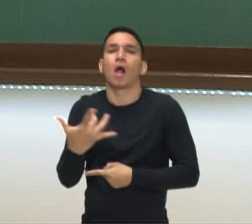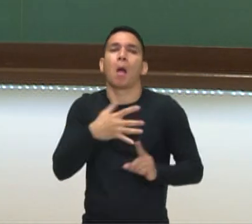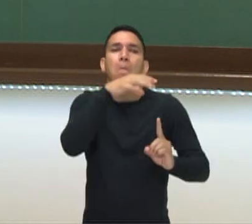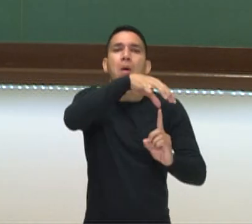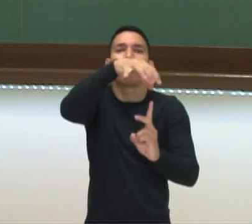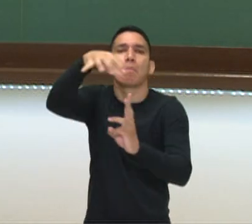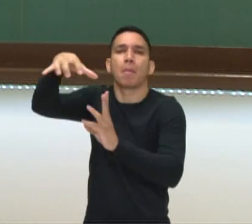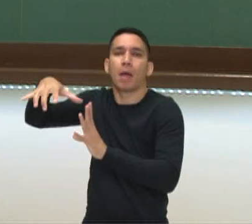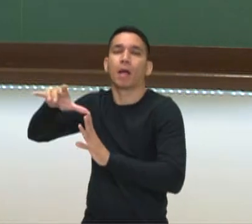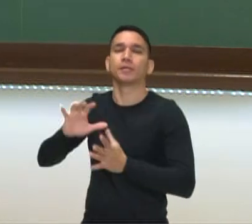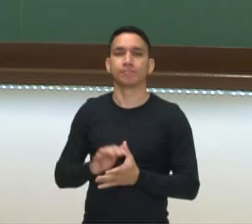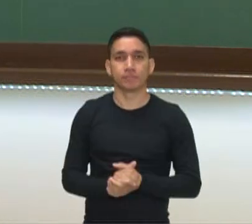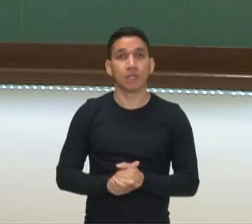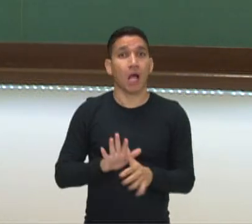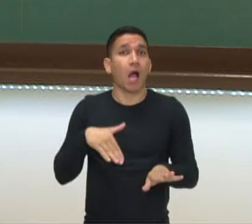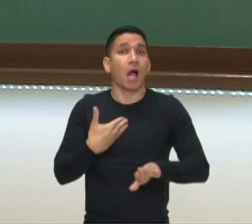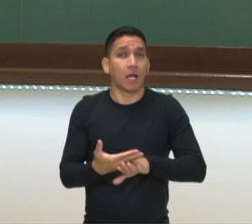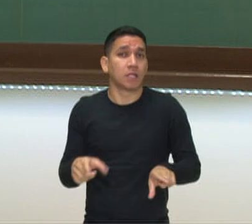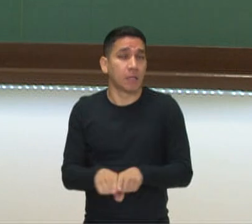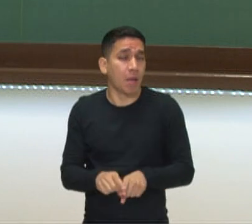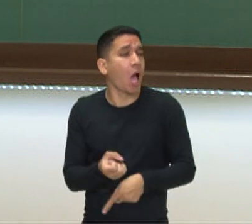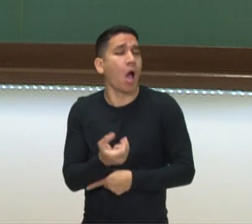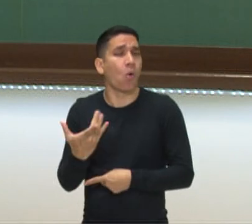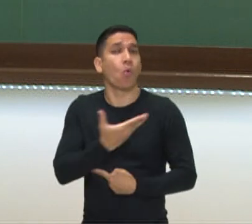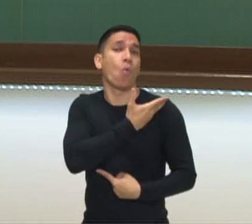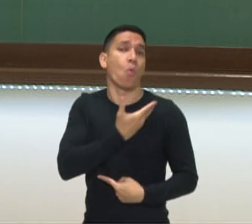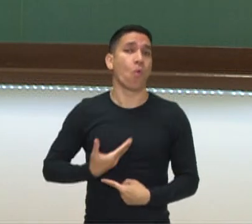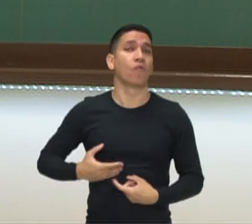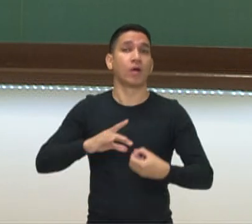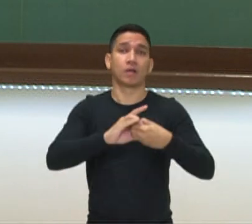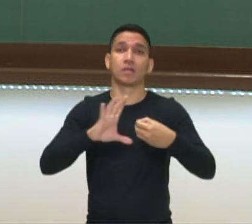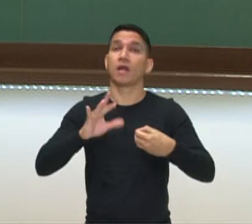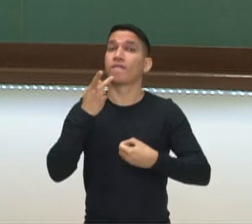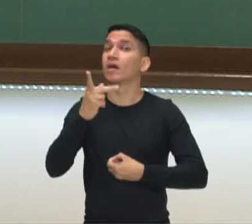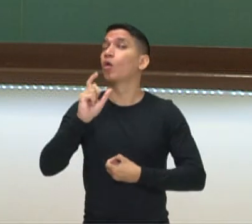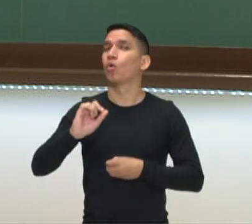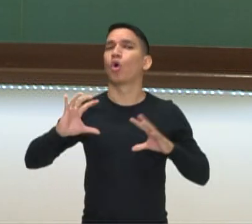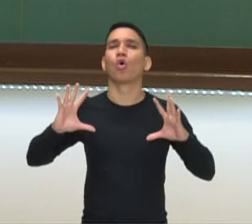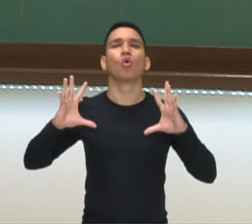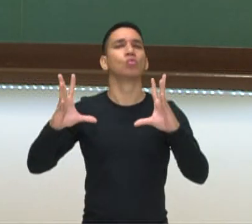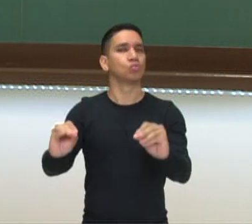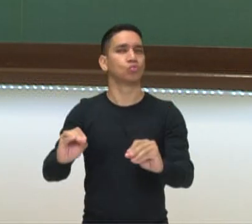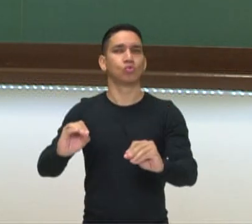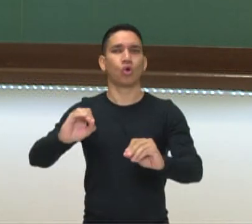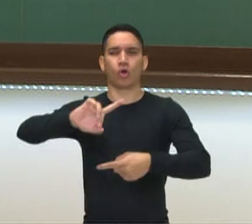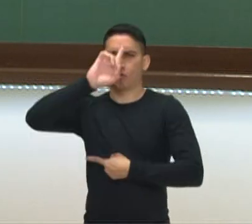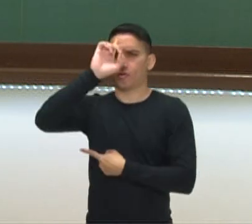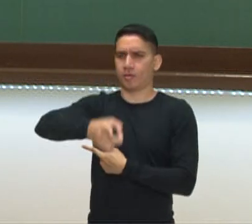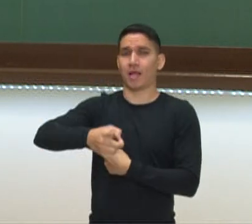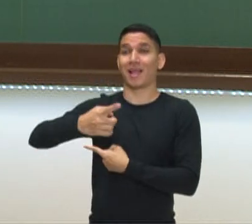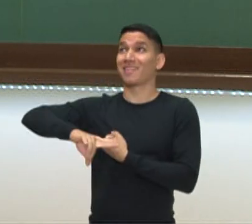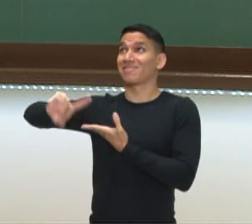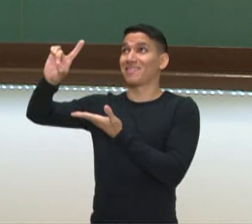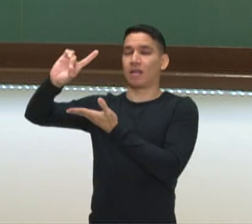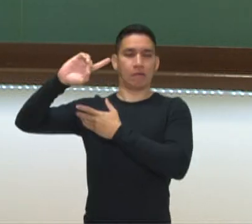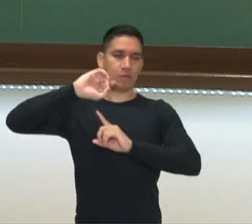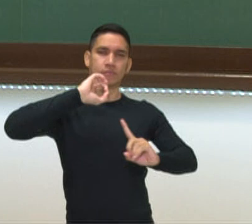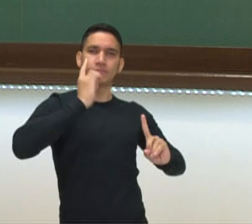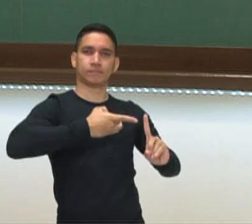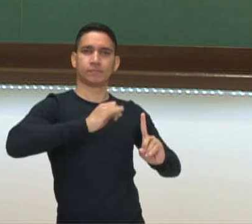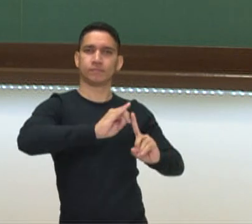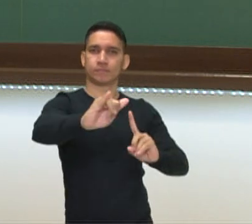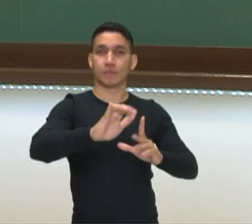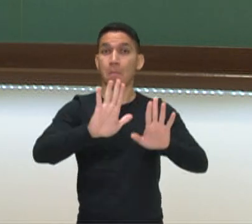monarquias e, digo mais, até nos governos democráticos, quando dizem toda autoridade é dada por Deus. Mas aqui foi